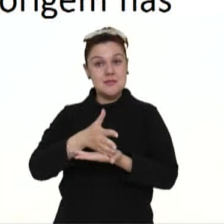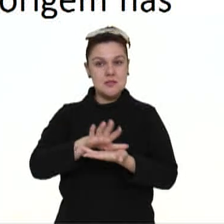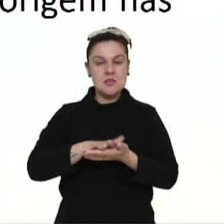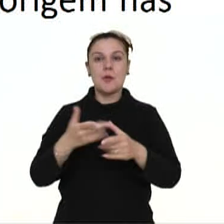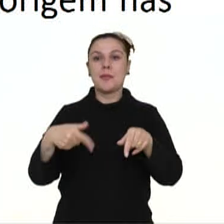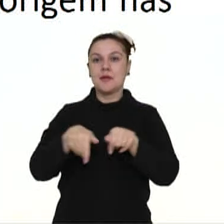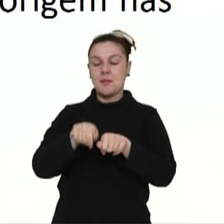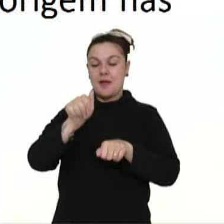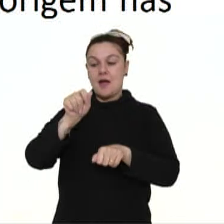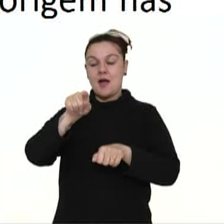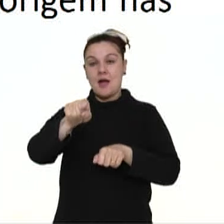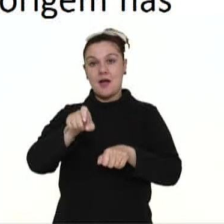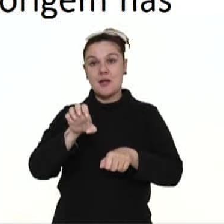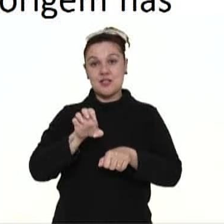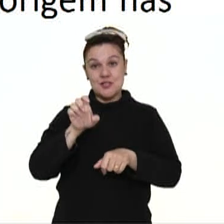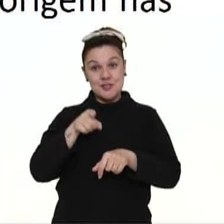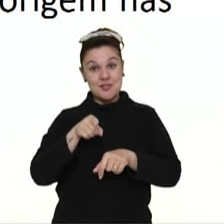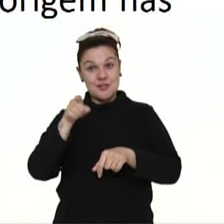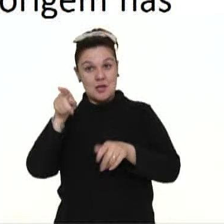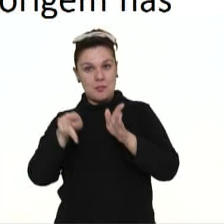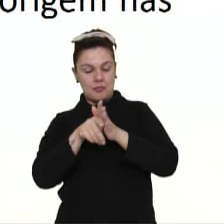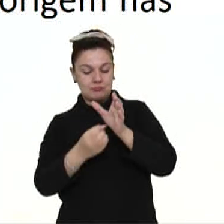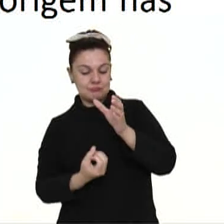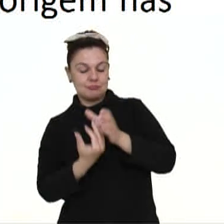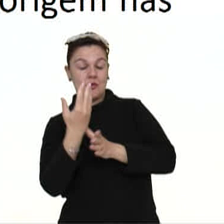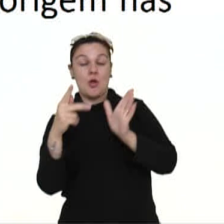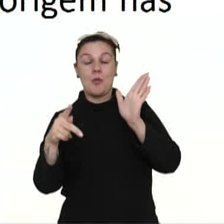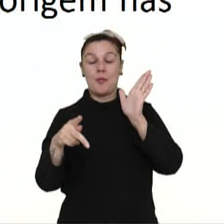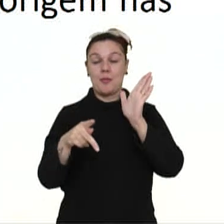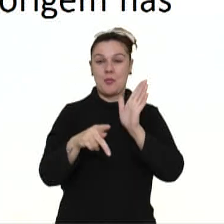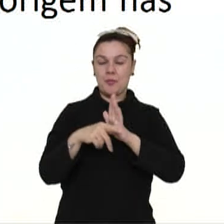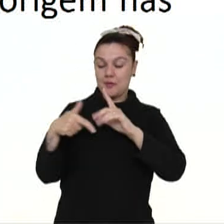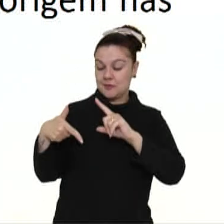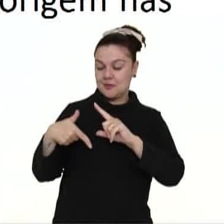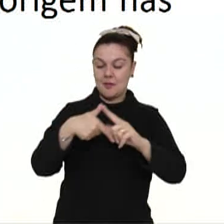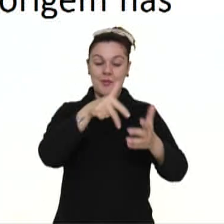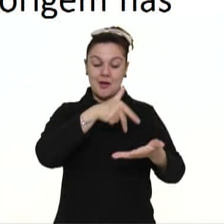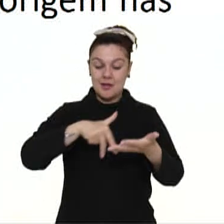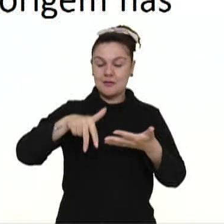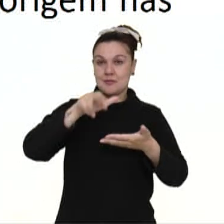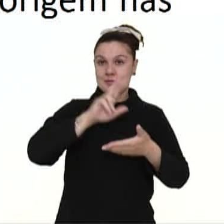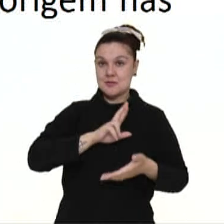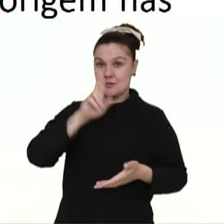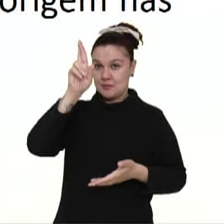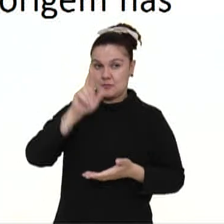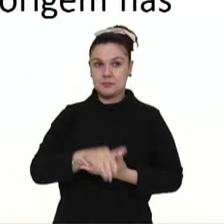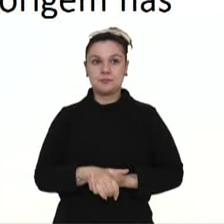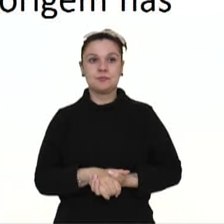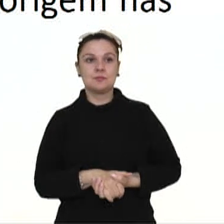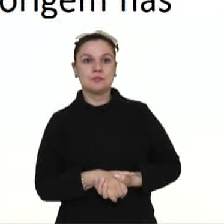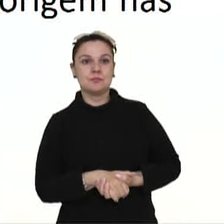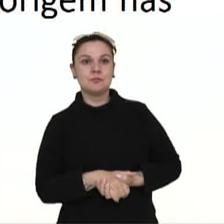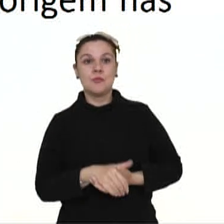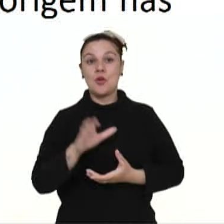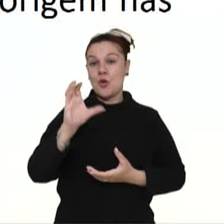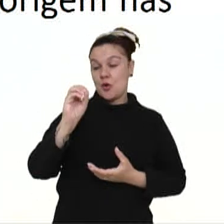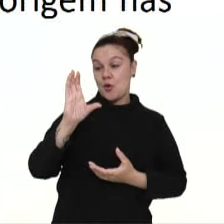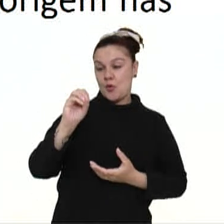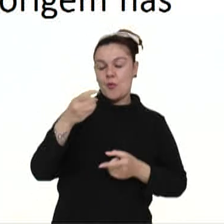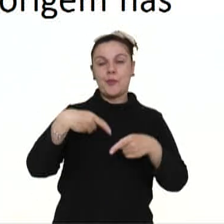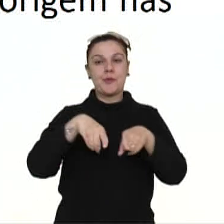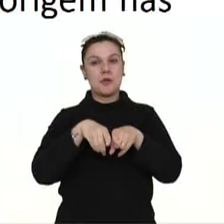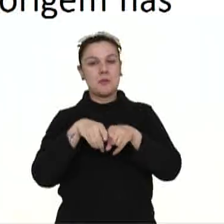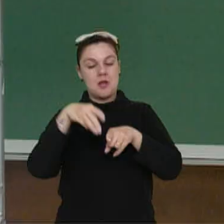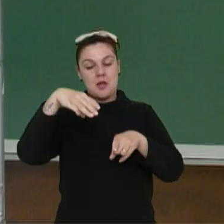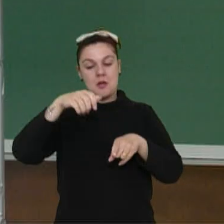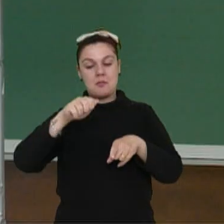do ritmo afoxé, que tem origem nas tradicionais danças religiosas, o coco e o maracatu. Então, um